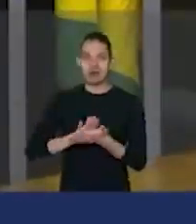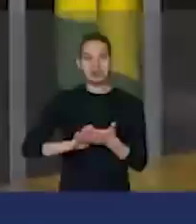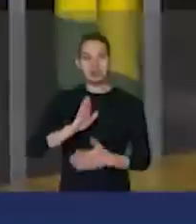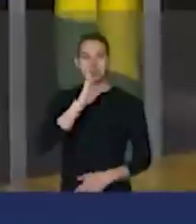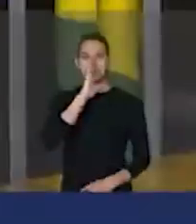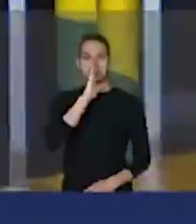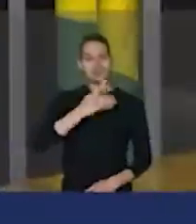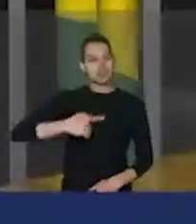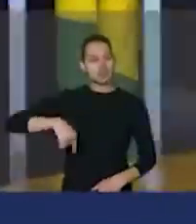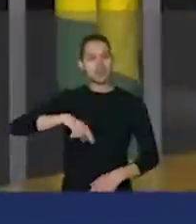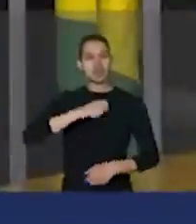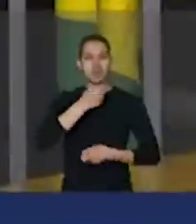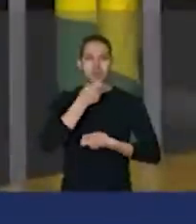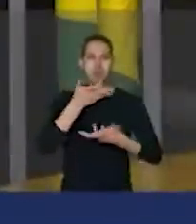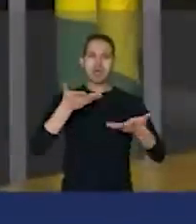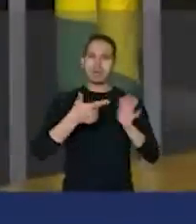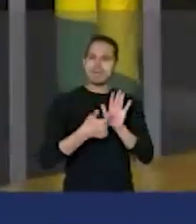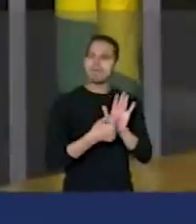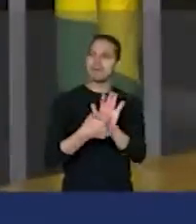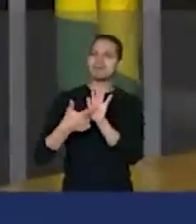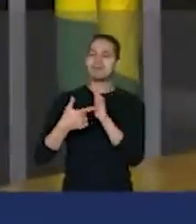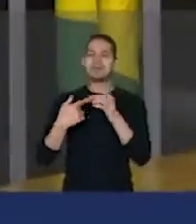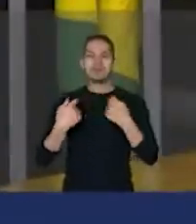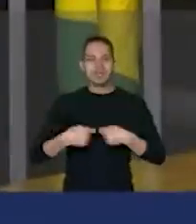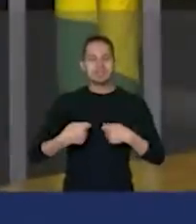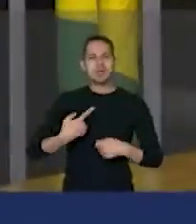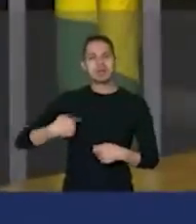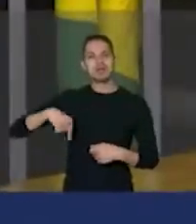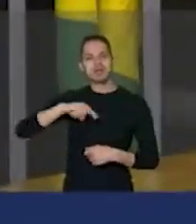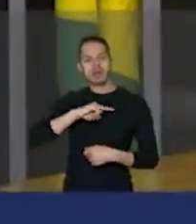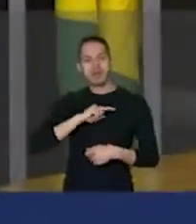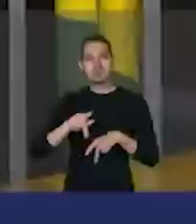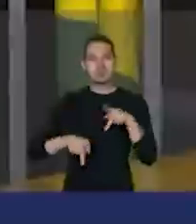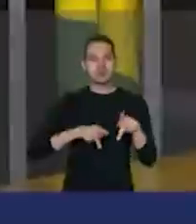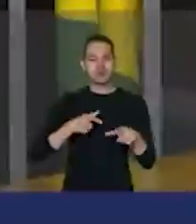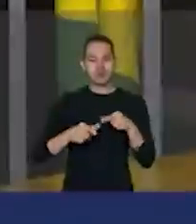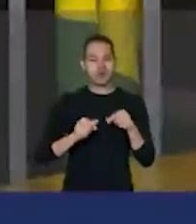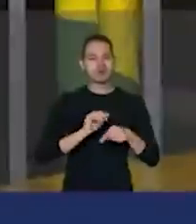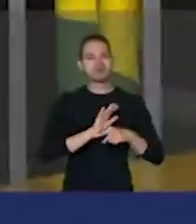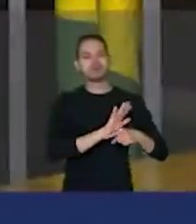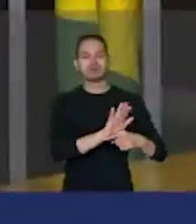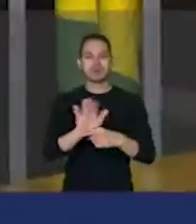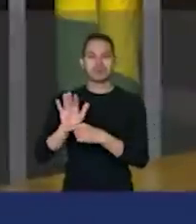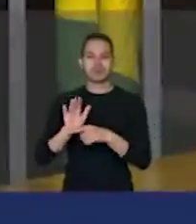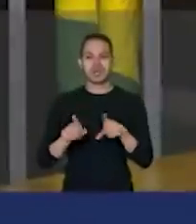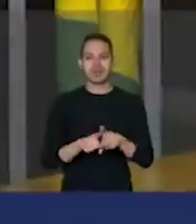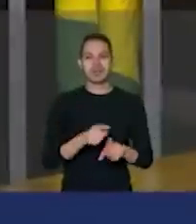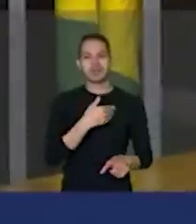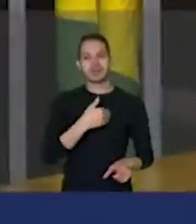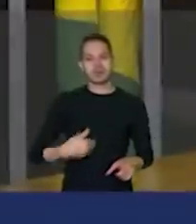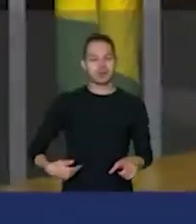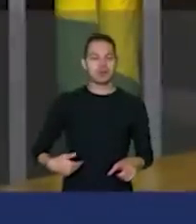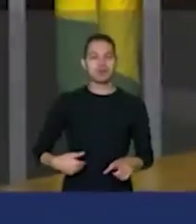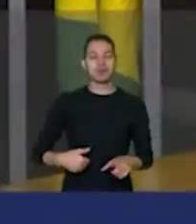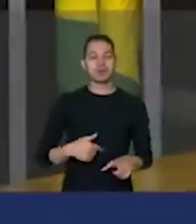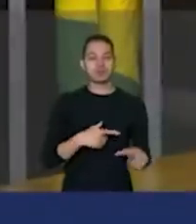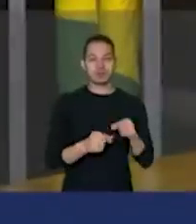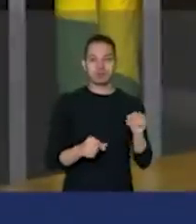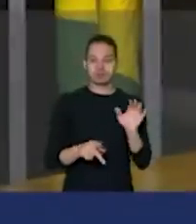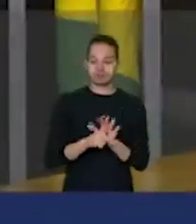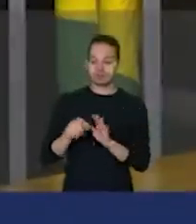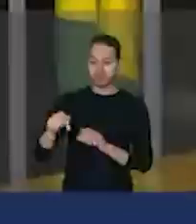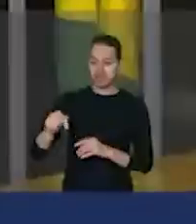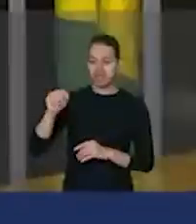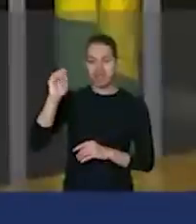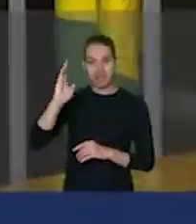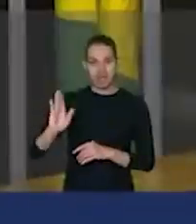precisa falar a gente precisa Mostrar toda a contribuição da comunidade de quem do governo japonês para o Brasil porque eu japoneses